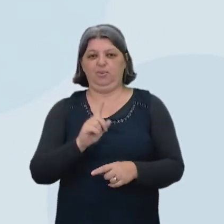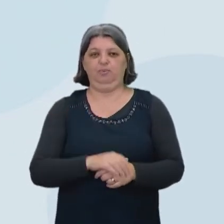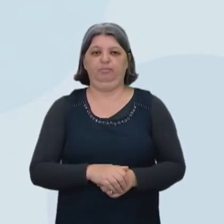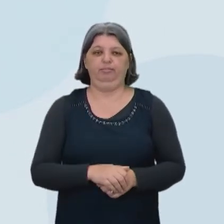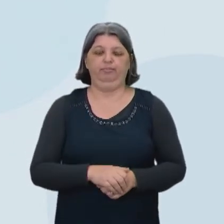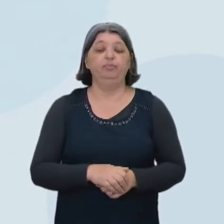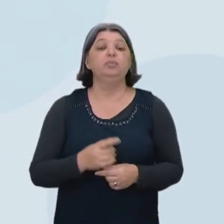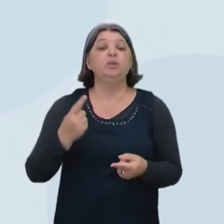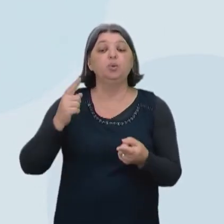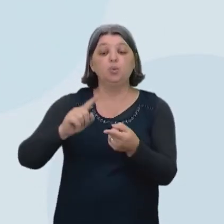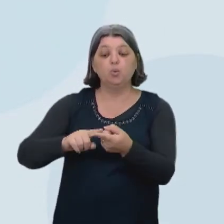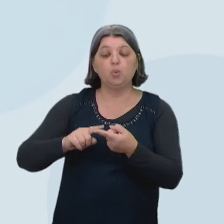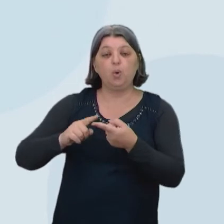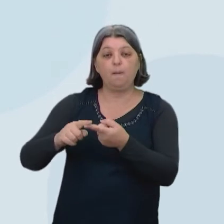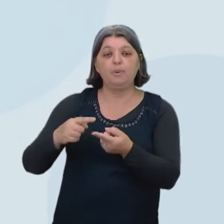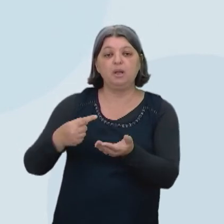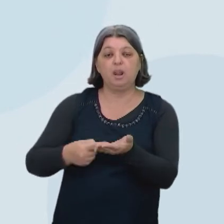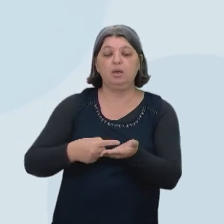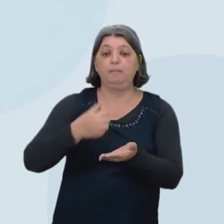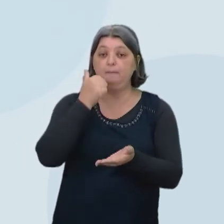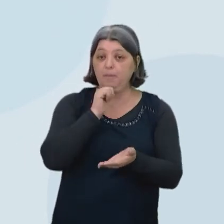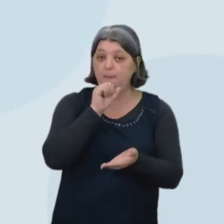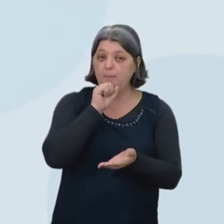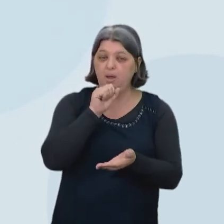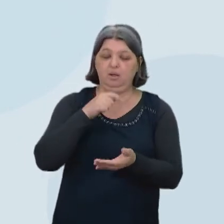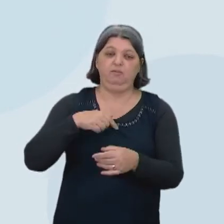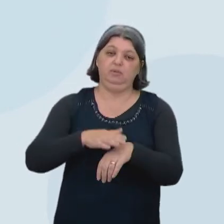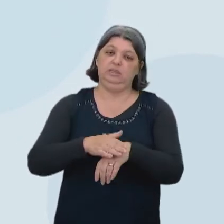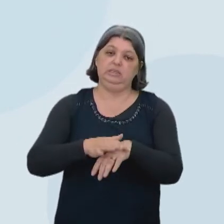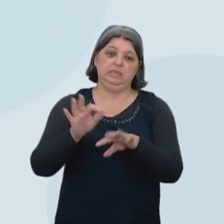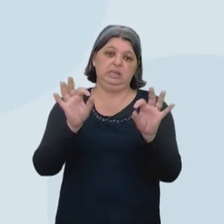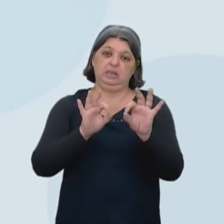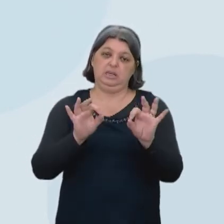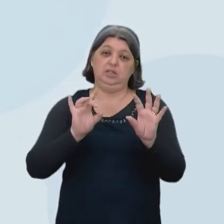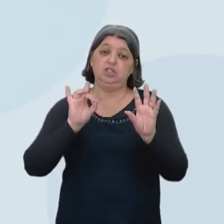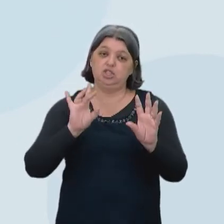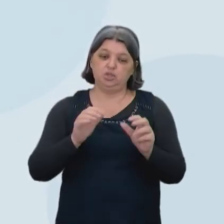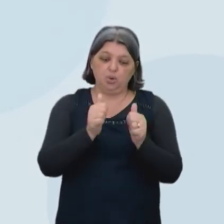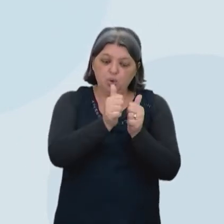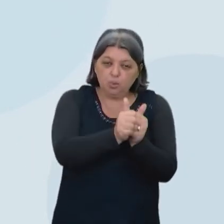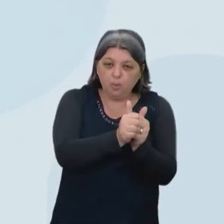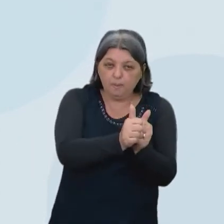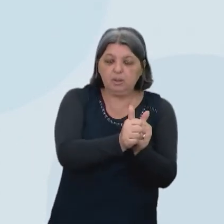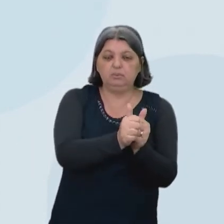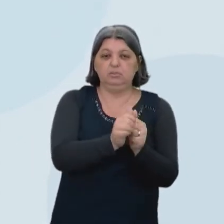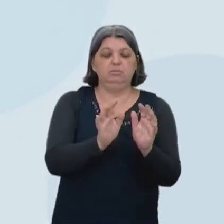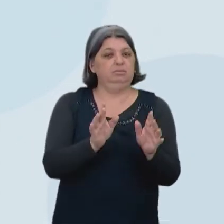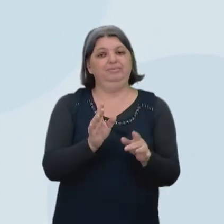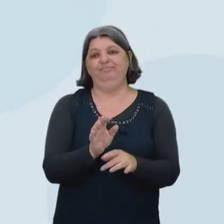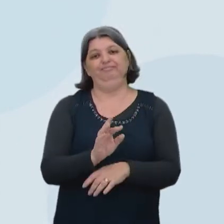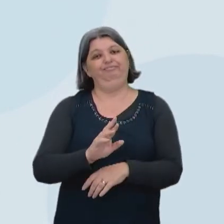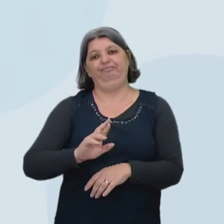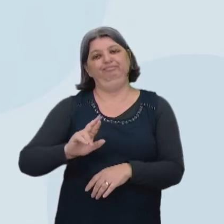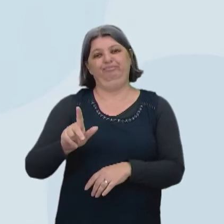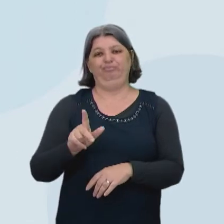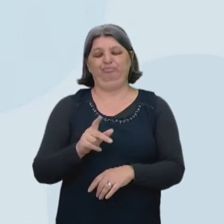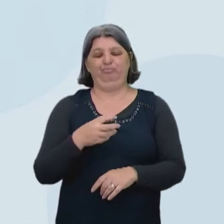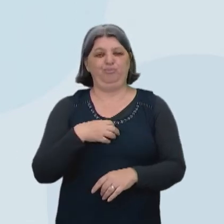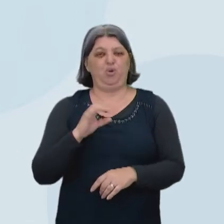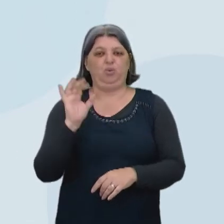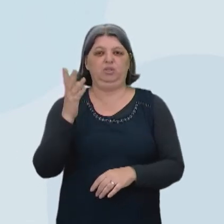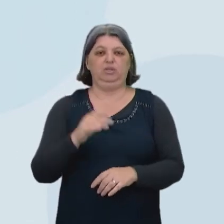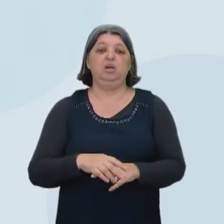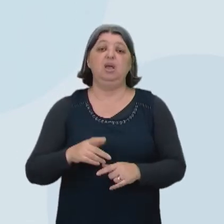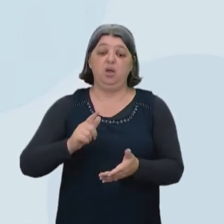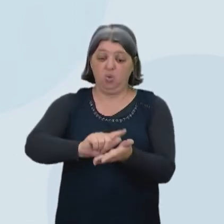combinado com a minha mãe foi que eu não faria nada além de companhia para o garoto. Mas não era assim que acontecia. Eu